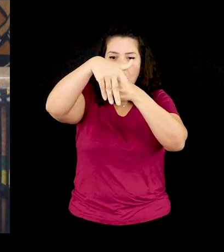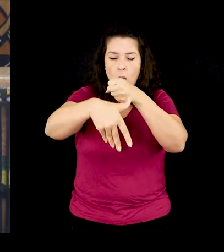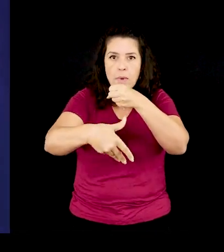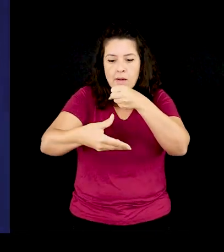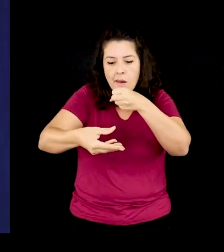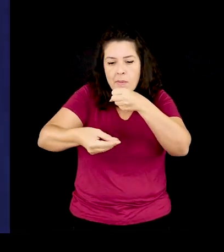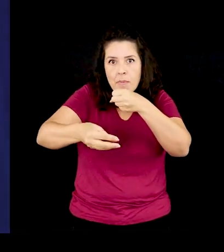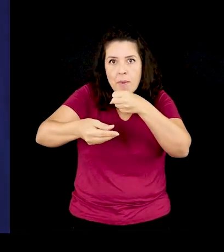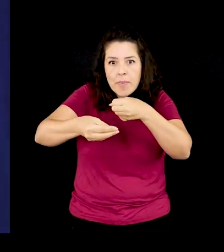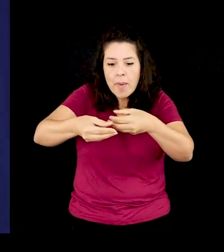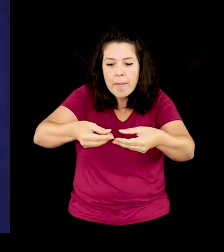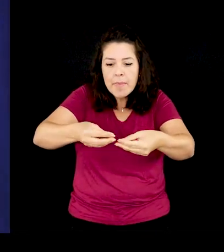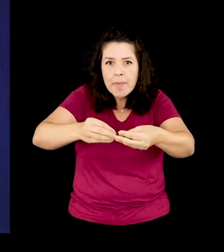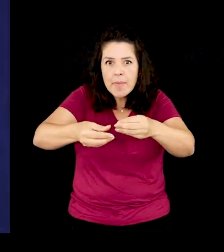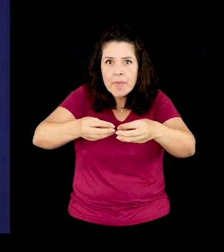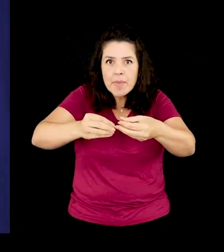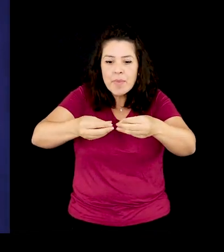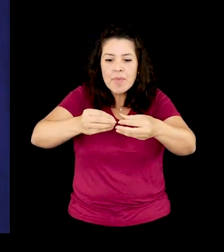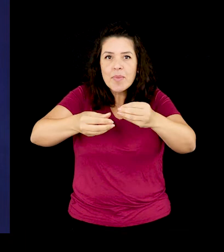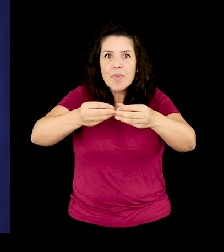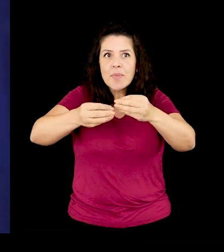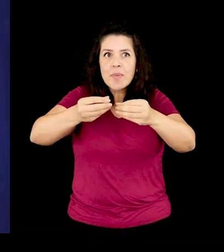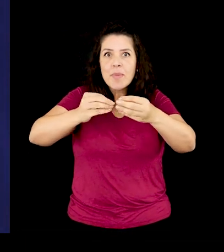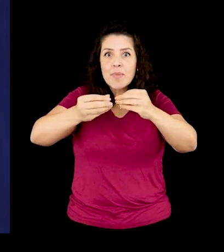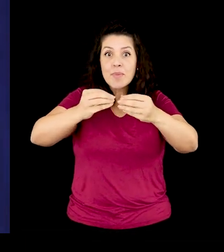dobradura em uma das partes